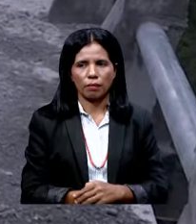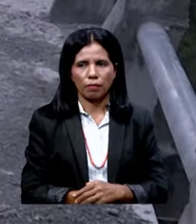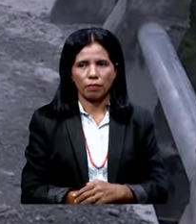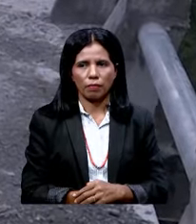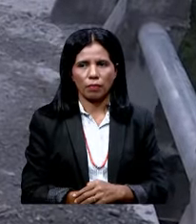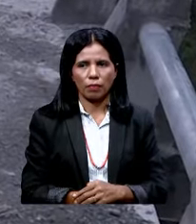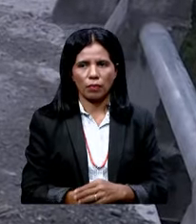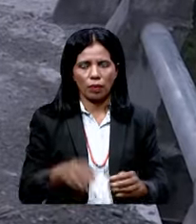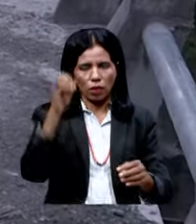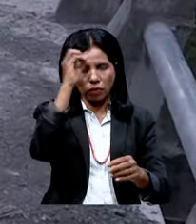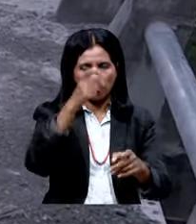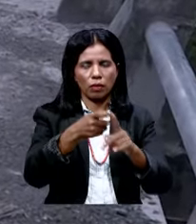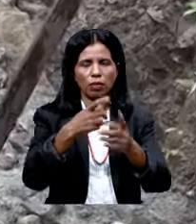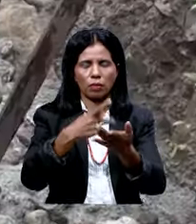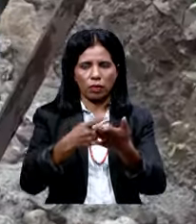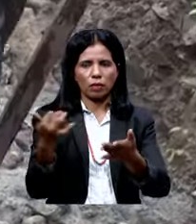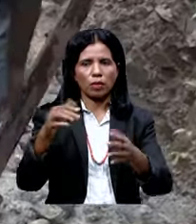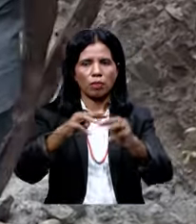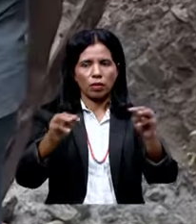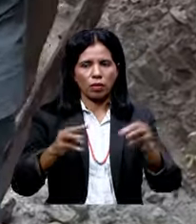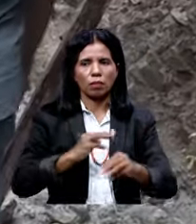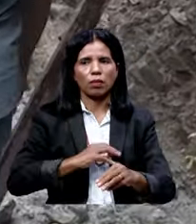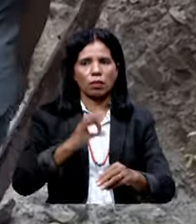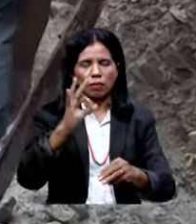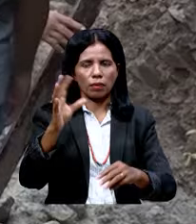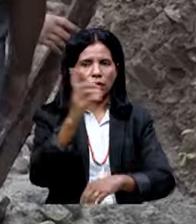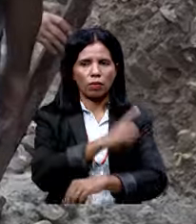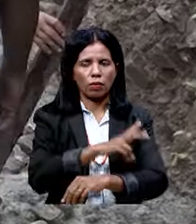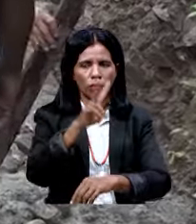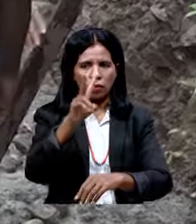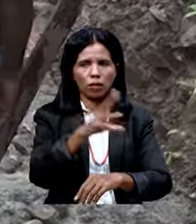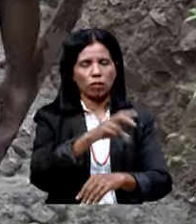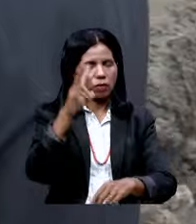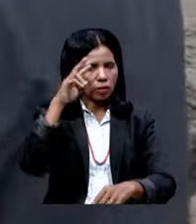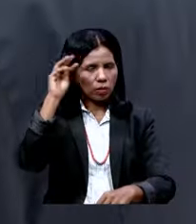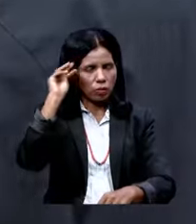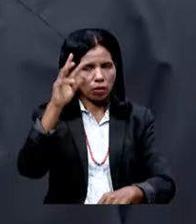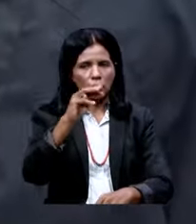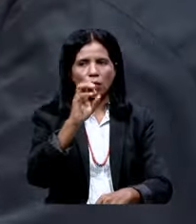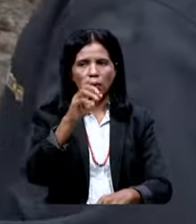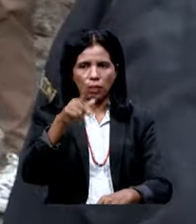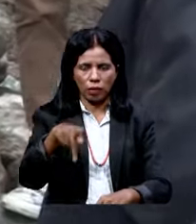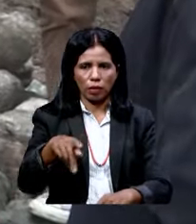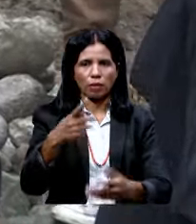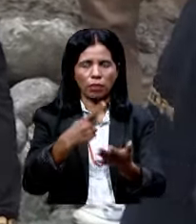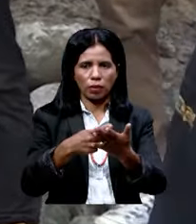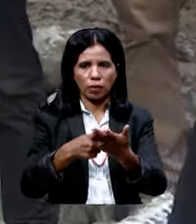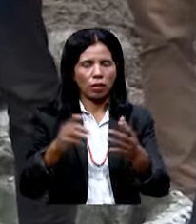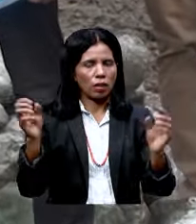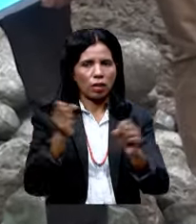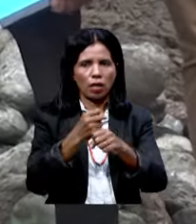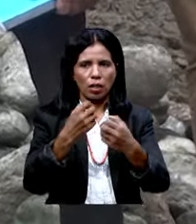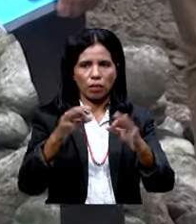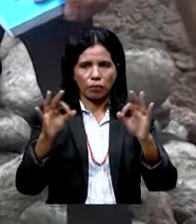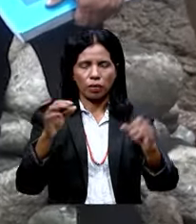A foi no observa direita projeto Sire e município Manufai durante Lorong Rua, vice-ministro Obras Públicas Hateten, projeto Hirak Nebe la consegue termina